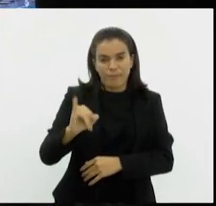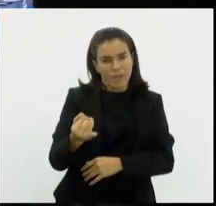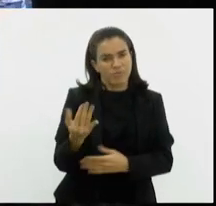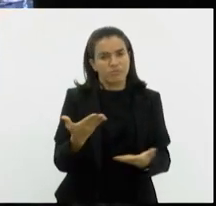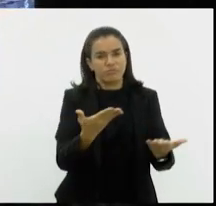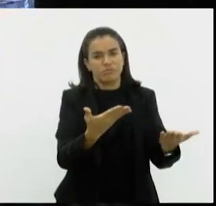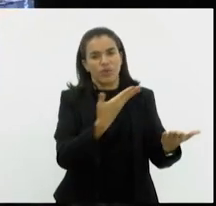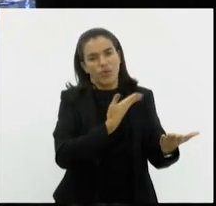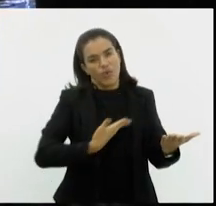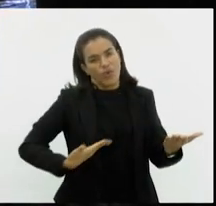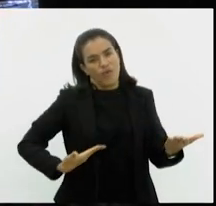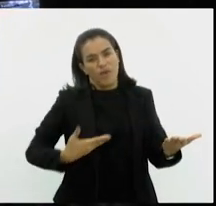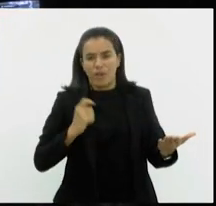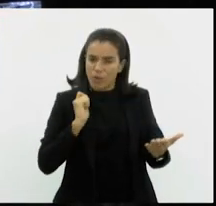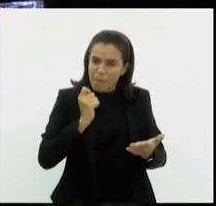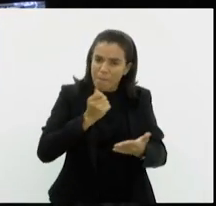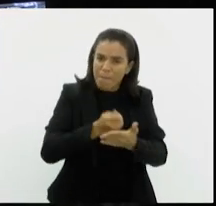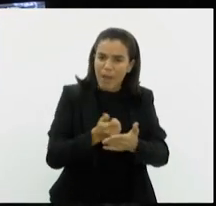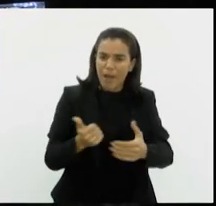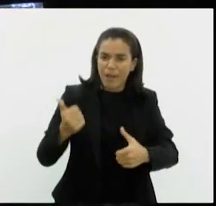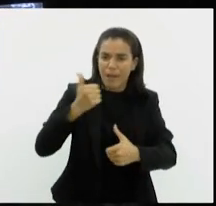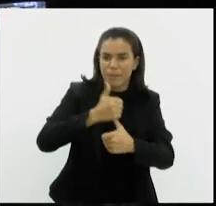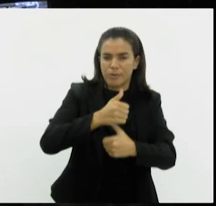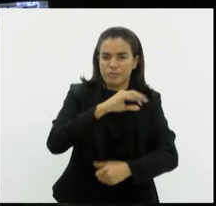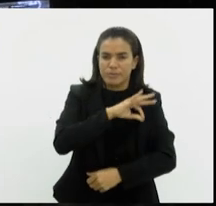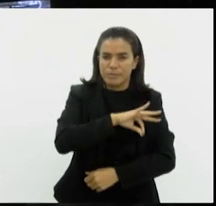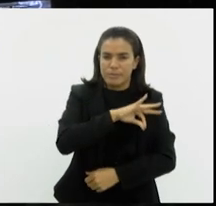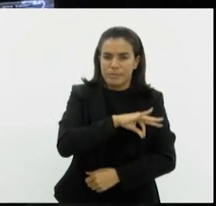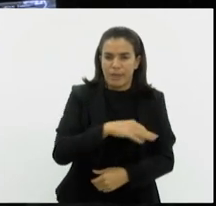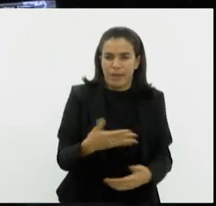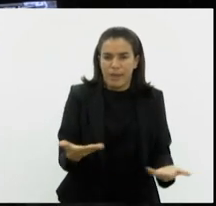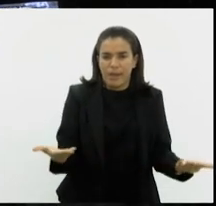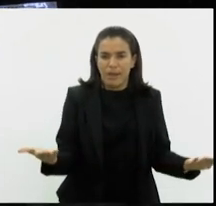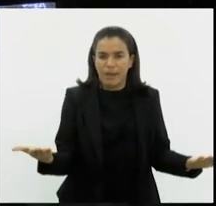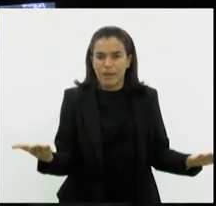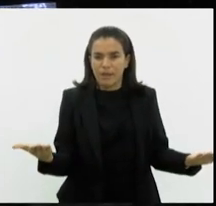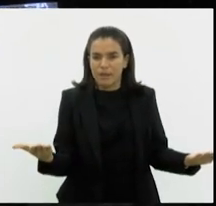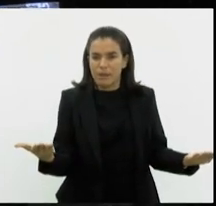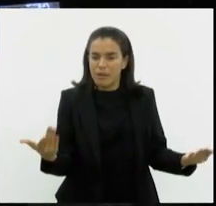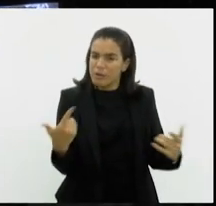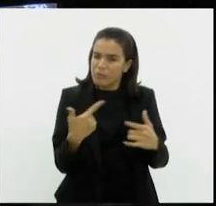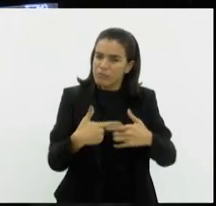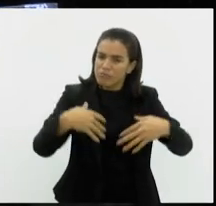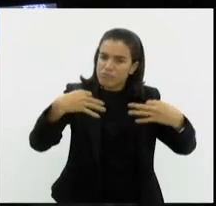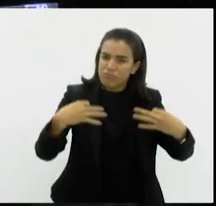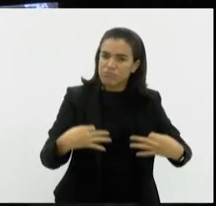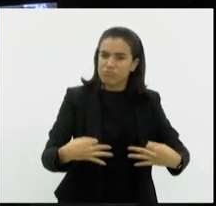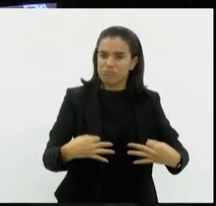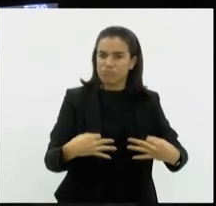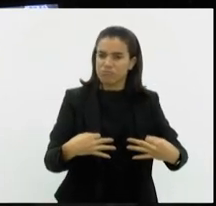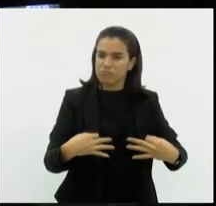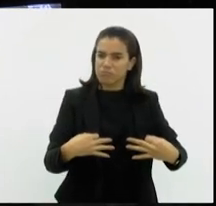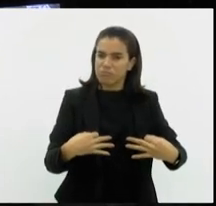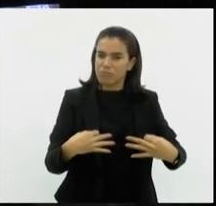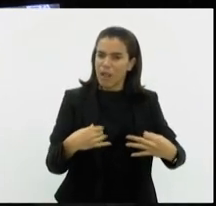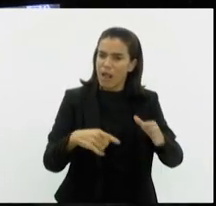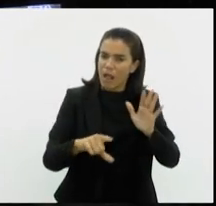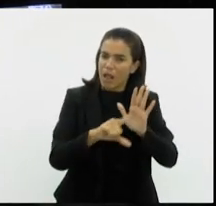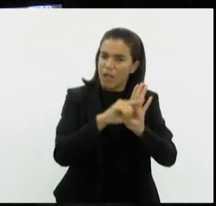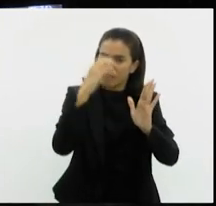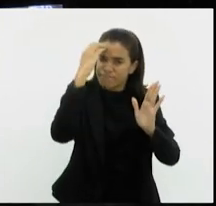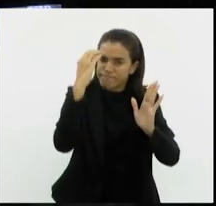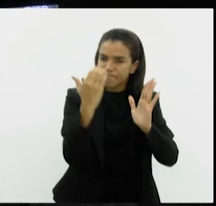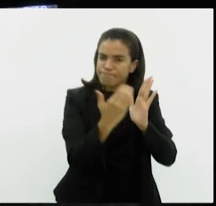palavra pague a reposição a recomposição salarial porque ela é justa ela é devida e uma